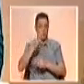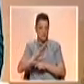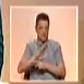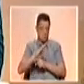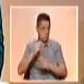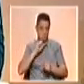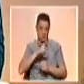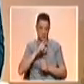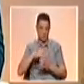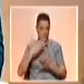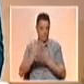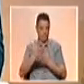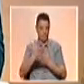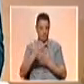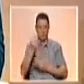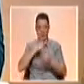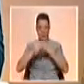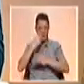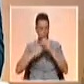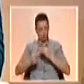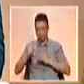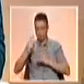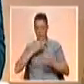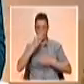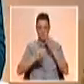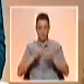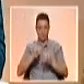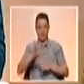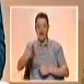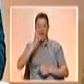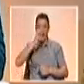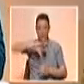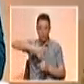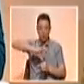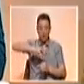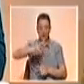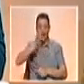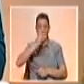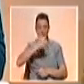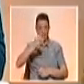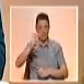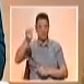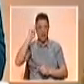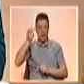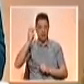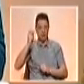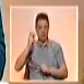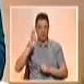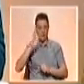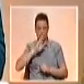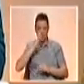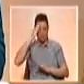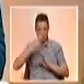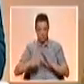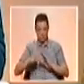ver com alimentos, que estava a falar, tem a ver com a água da torneira. E já lá vão 20 anos que isto se passou.